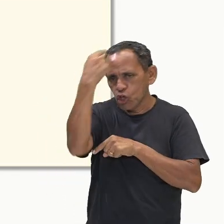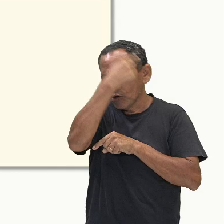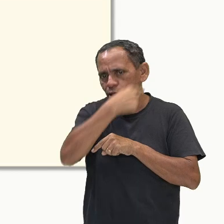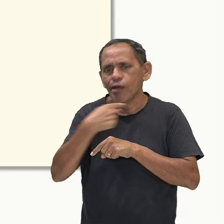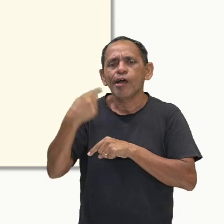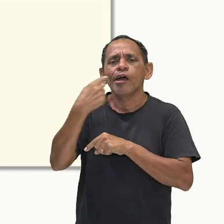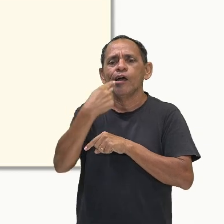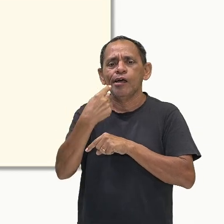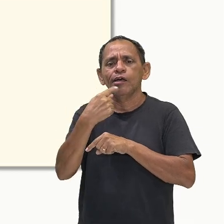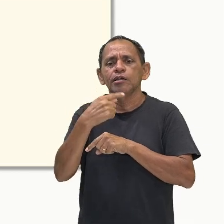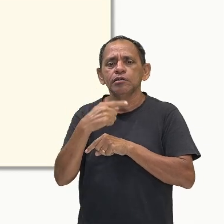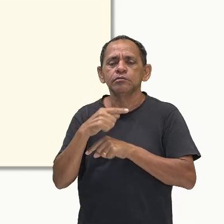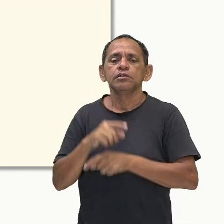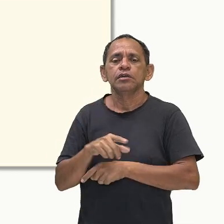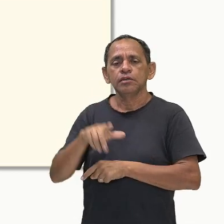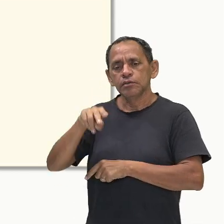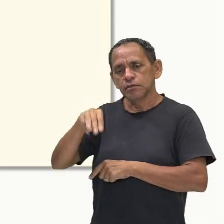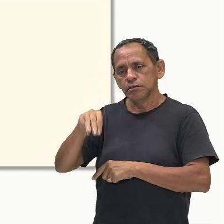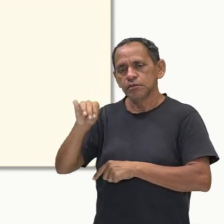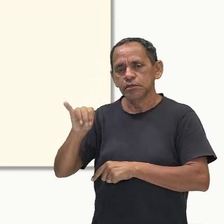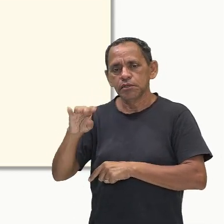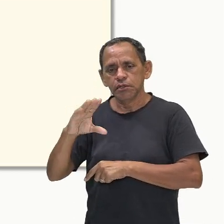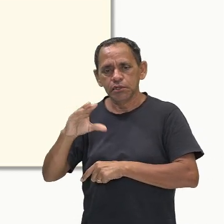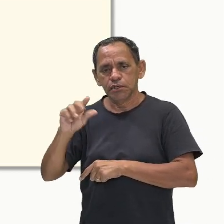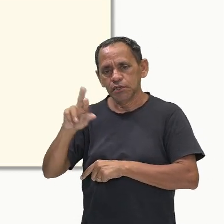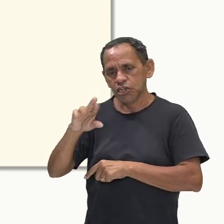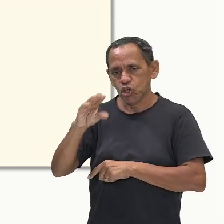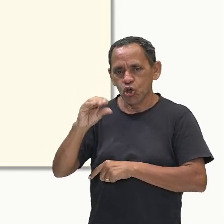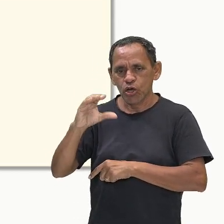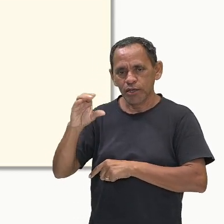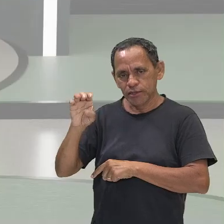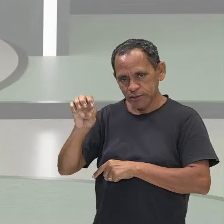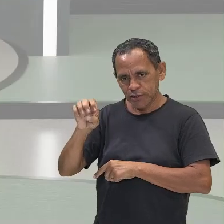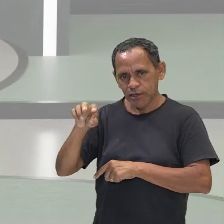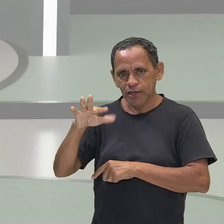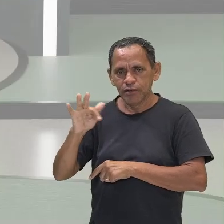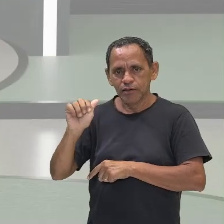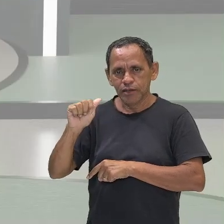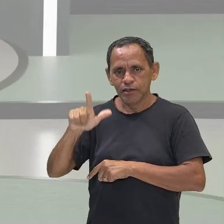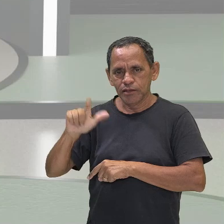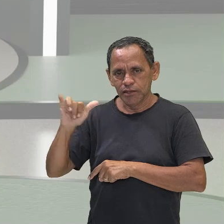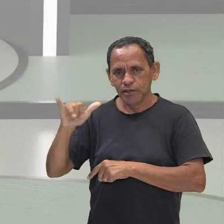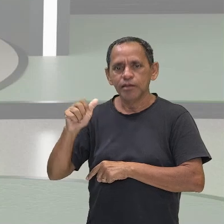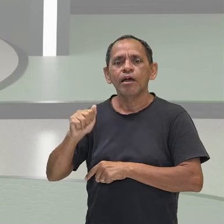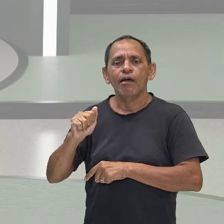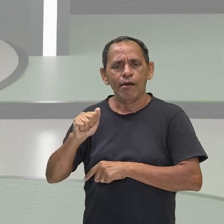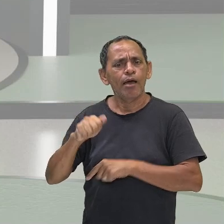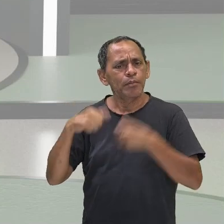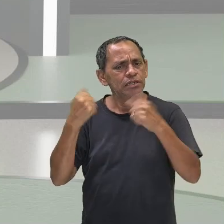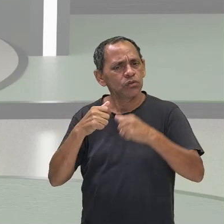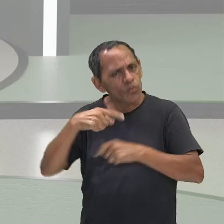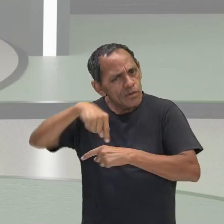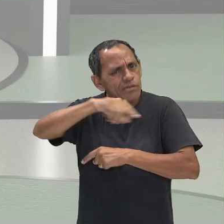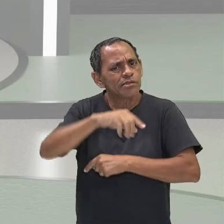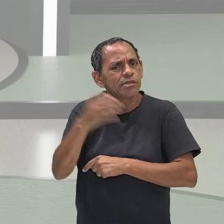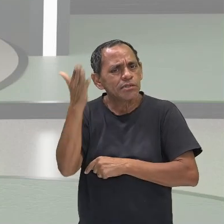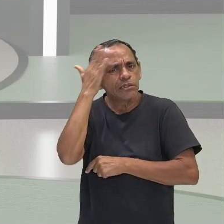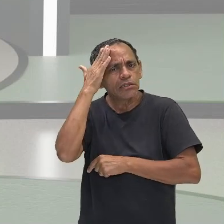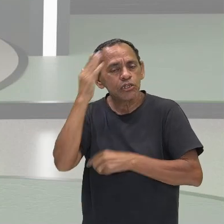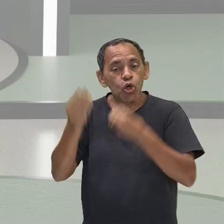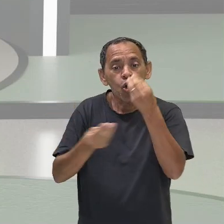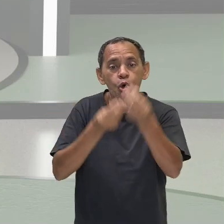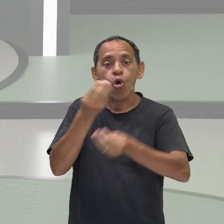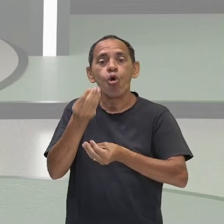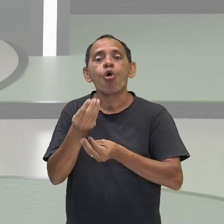microcefalia. Gente, é importante essa informação para que vocês entendam como o álcool vai afetar na formação do